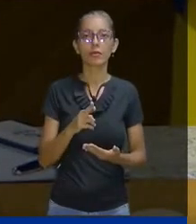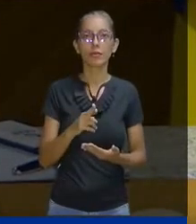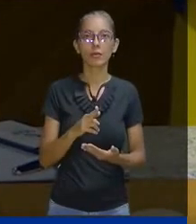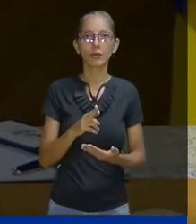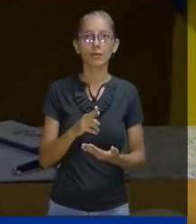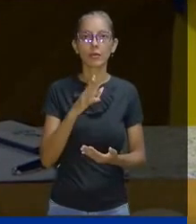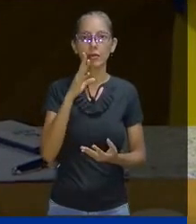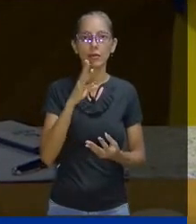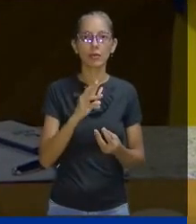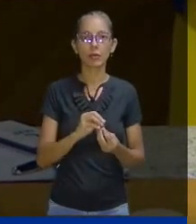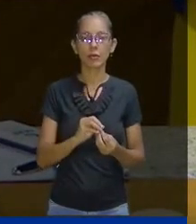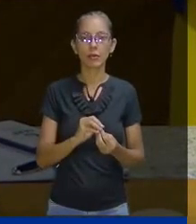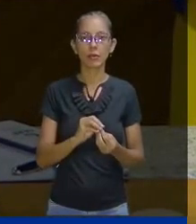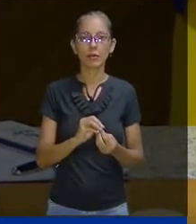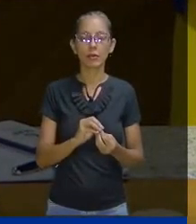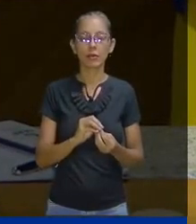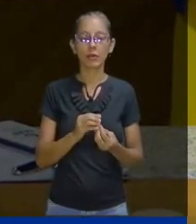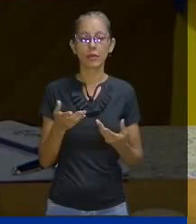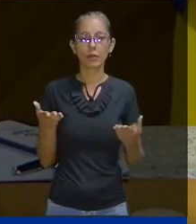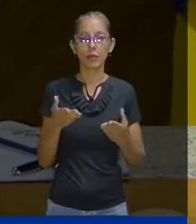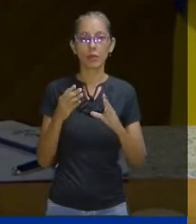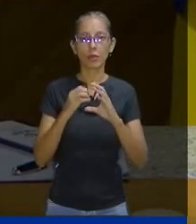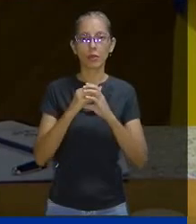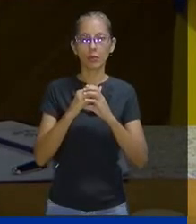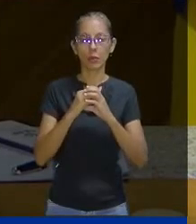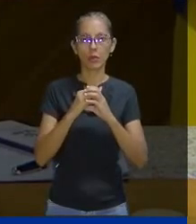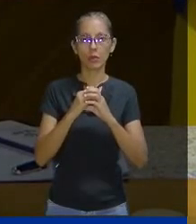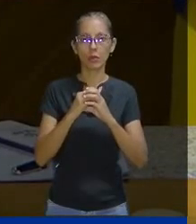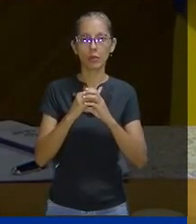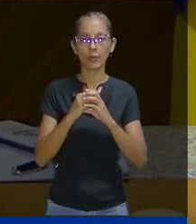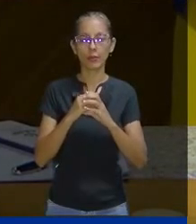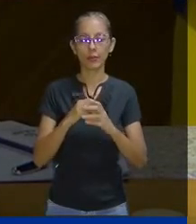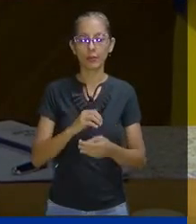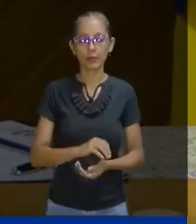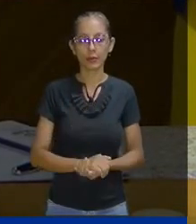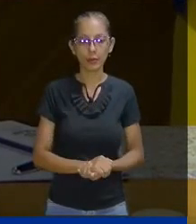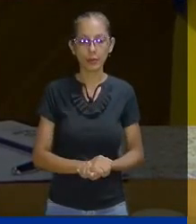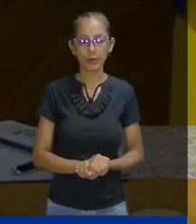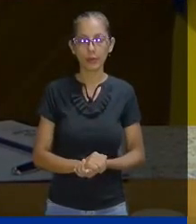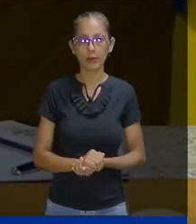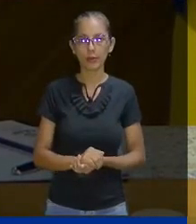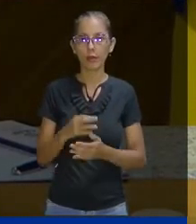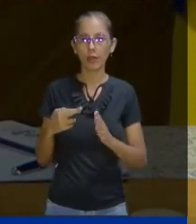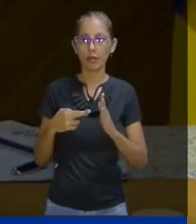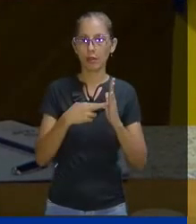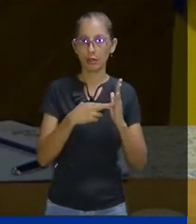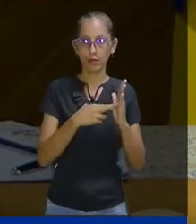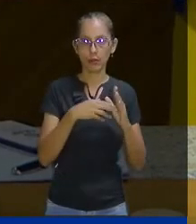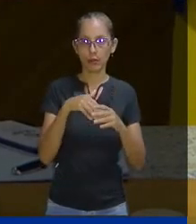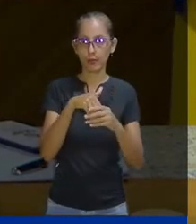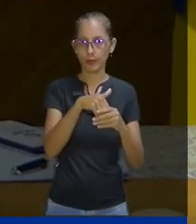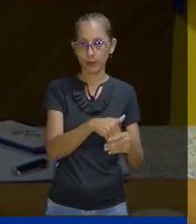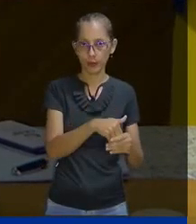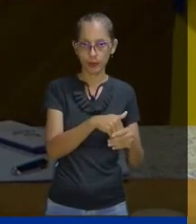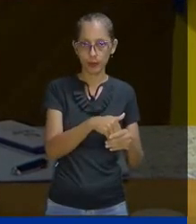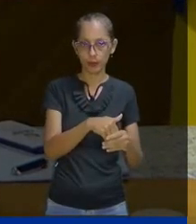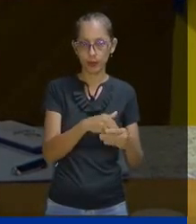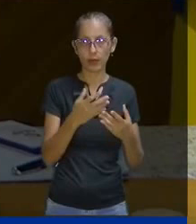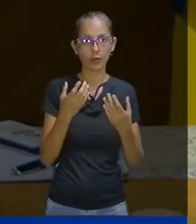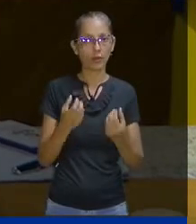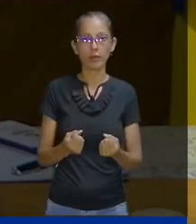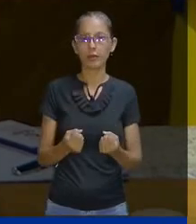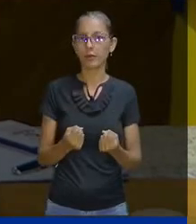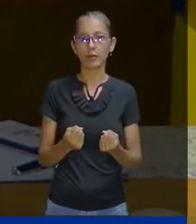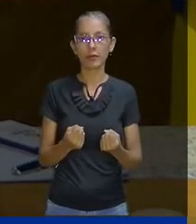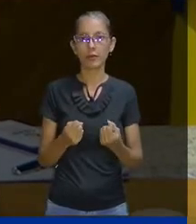Regional Eleitoral, após o voto do ilustre relator desaprovando